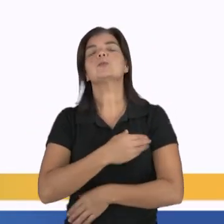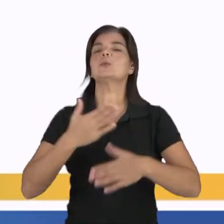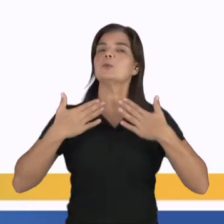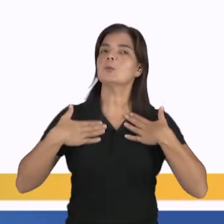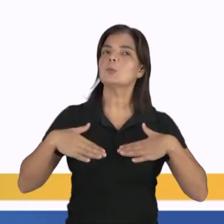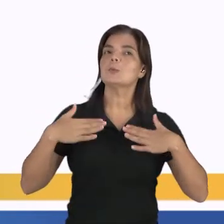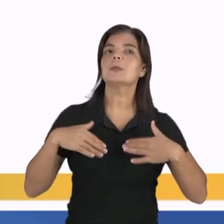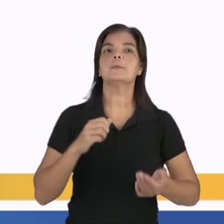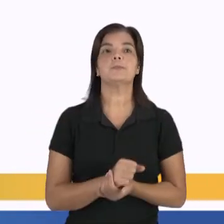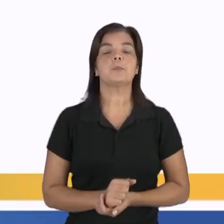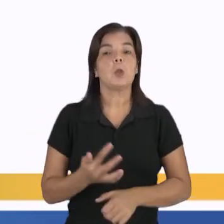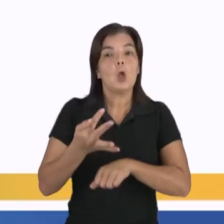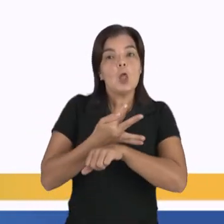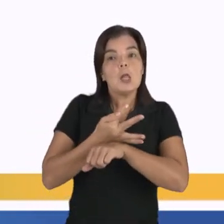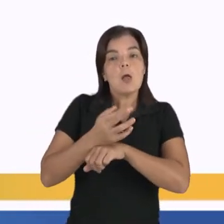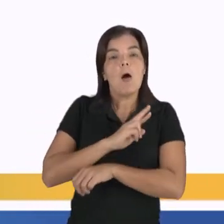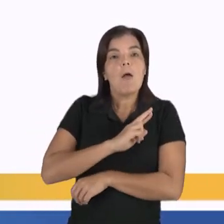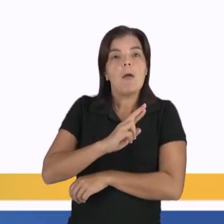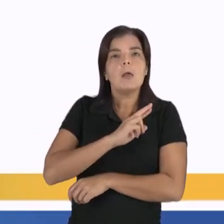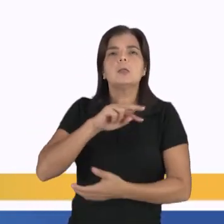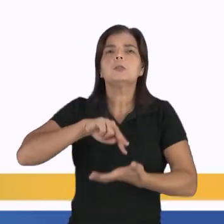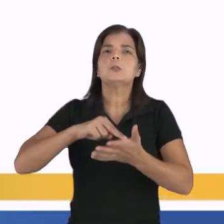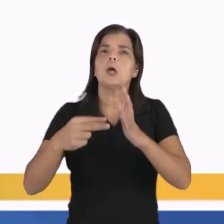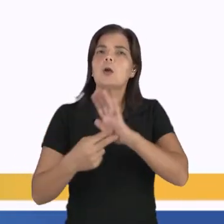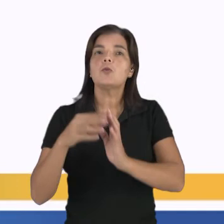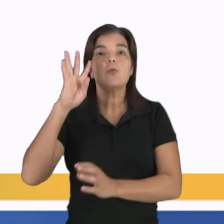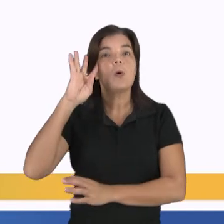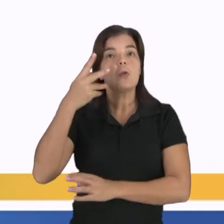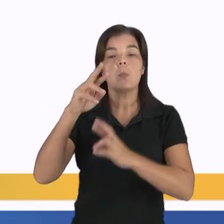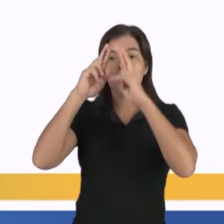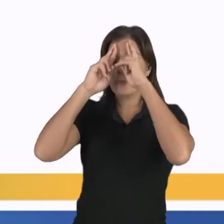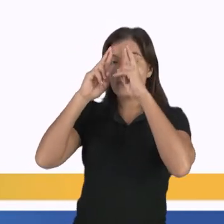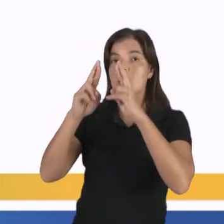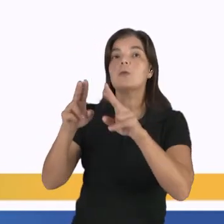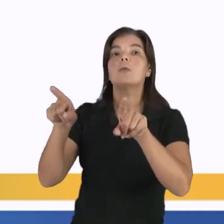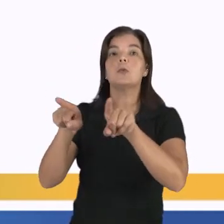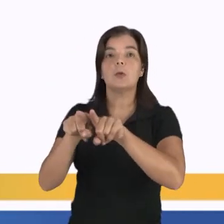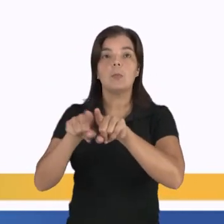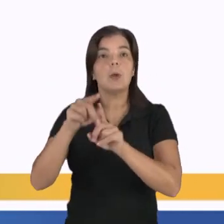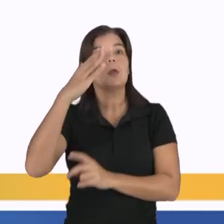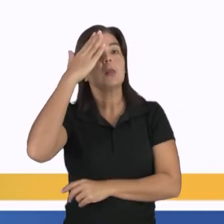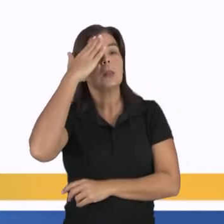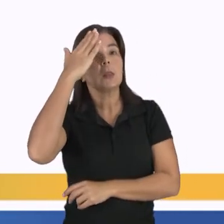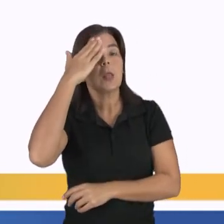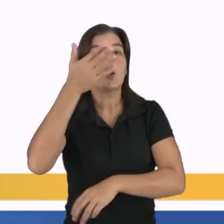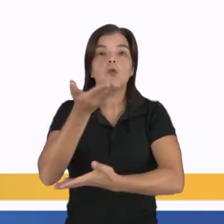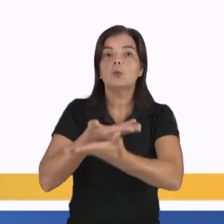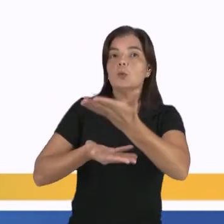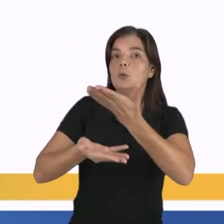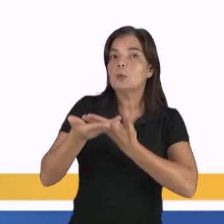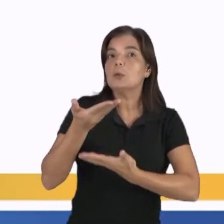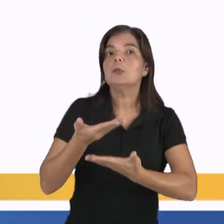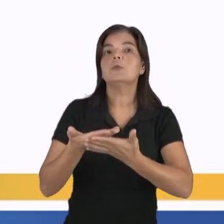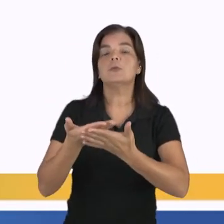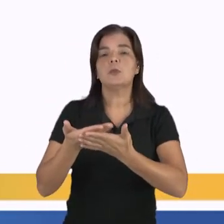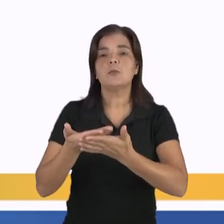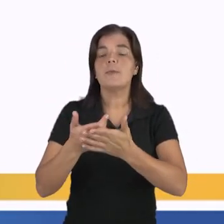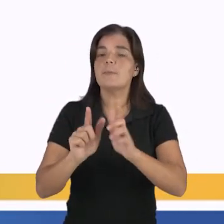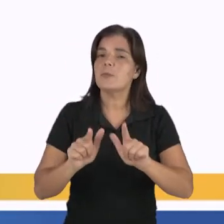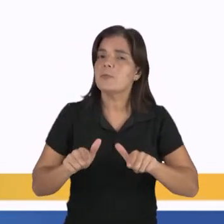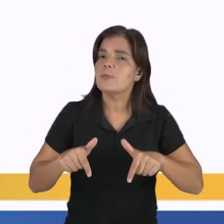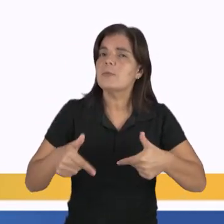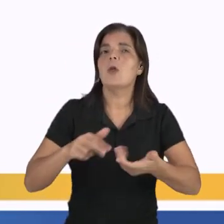cultura de paz. Tolerância religiosa é o resultado do respeito, do entendimento, do diálogo diante